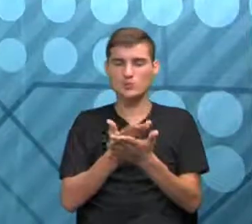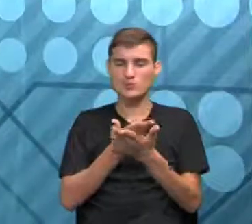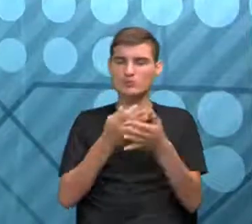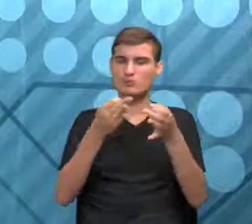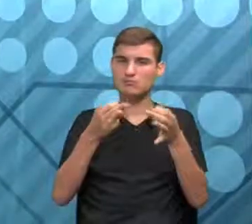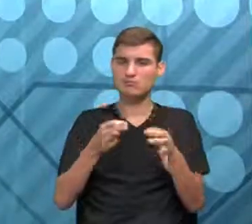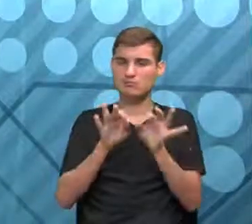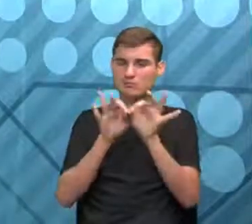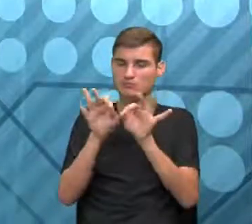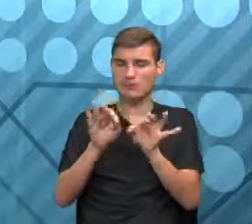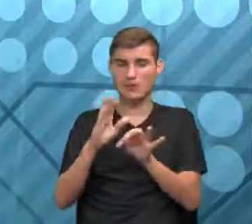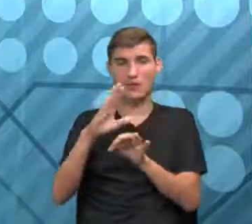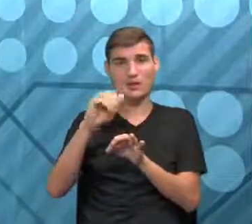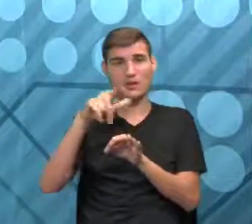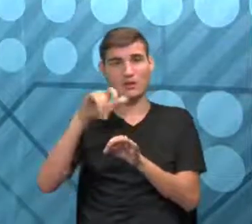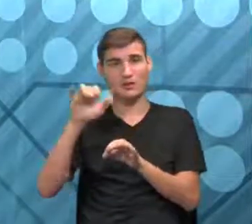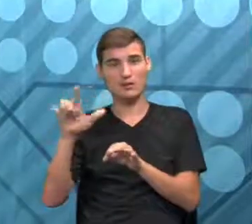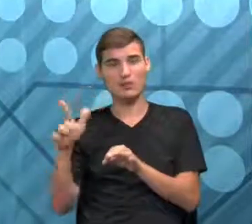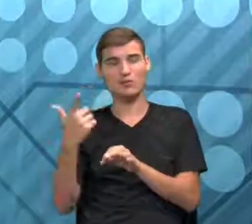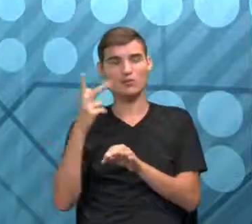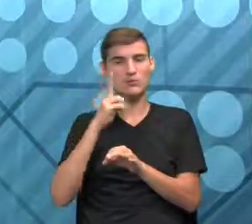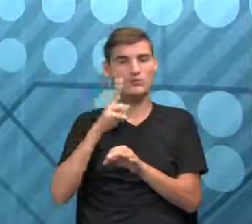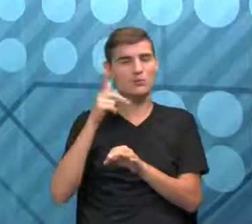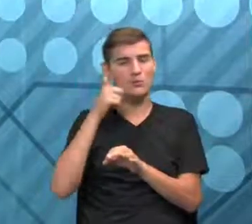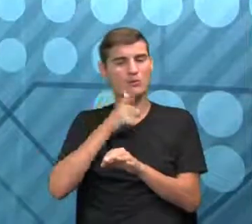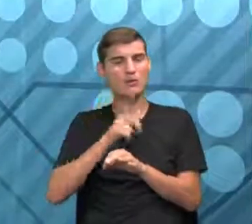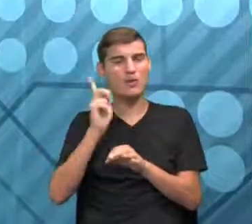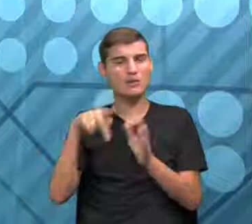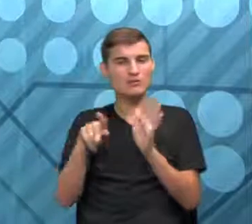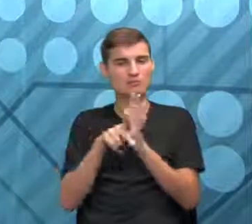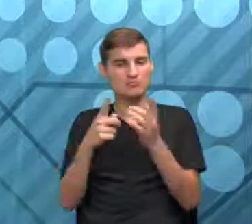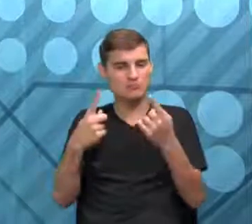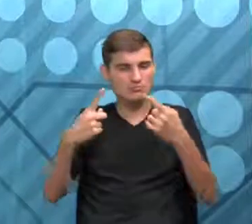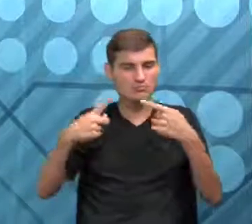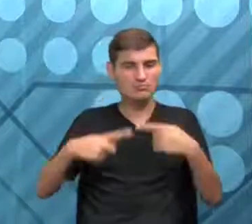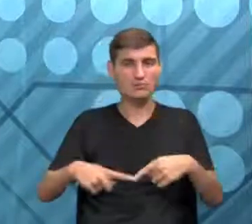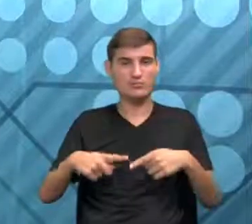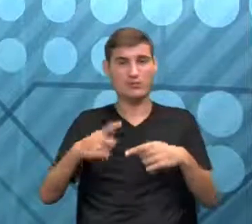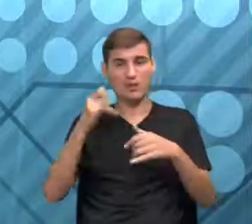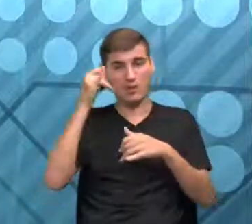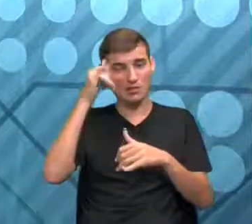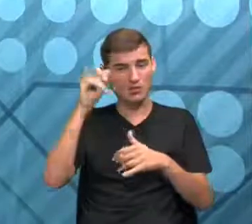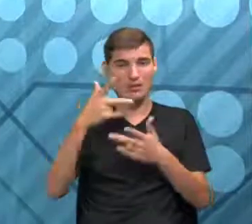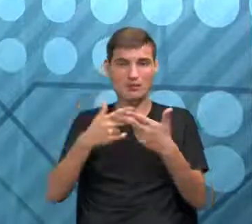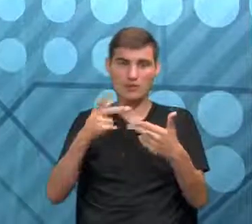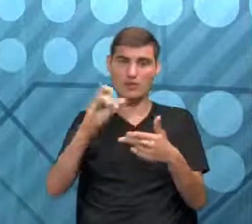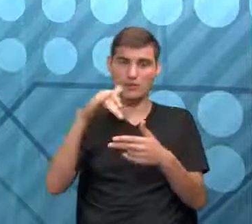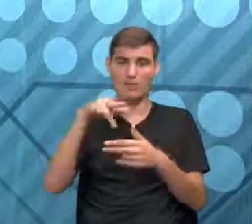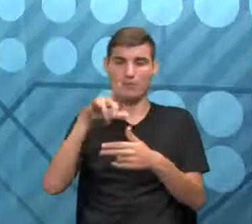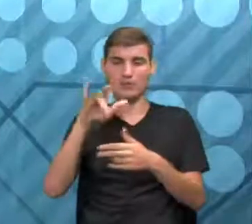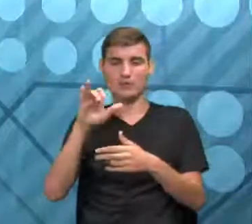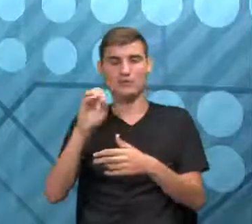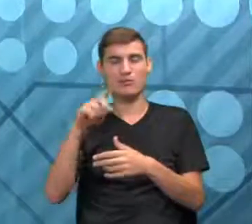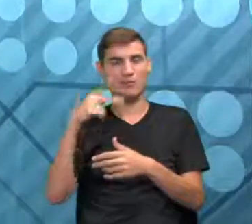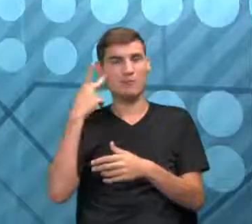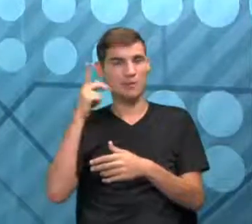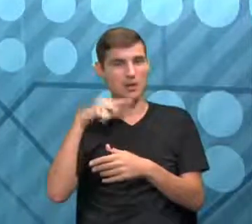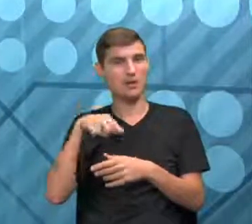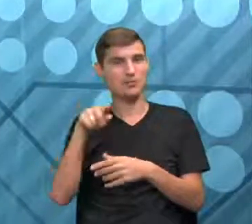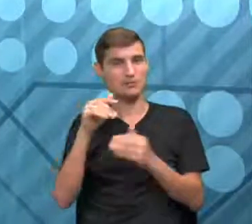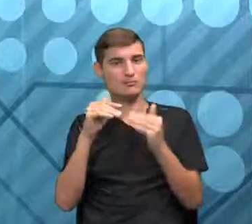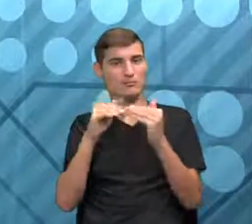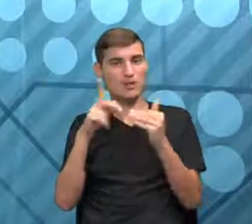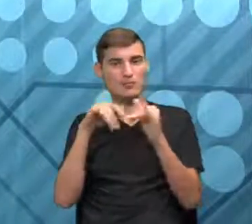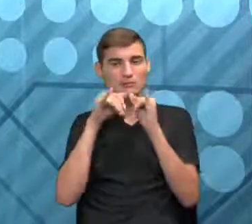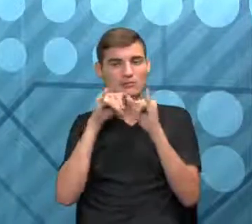precisa modelar o canal, que a gente precisa saber como combater esses efeitos. E a modulação e a demodulação servem para isso. Quando eu estou